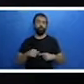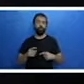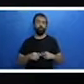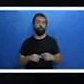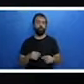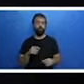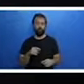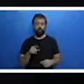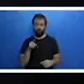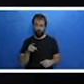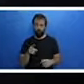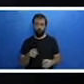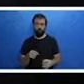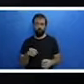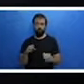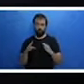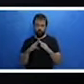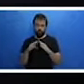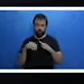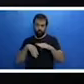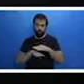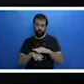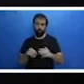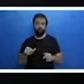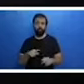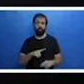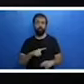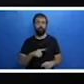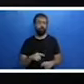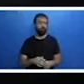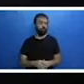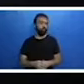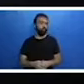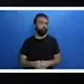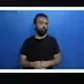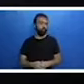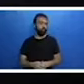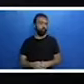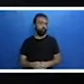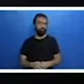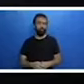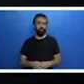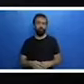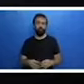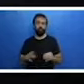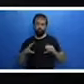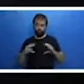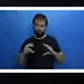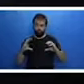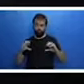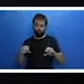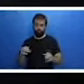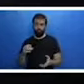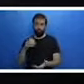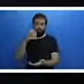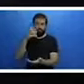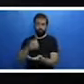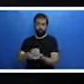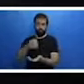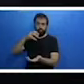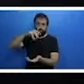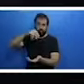são objetos que você não tem em casa pode ser objeto de vários tipos diferentes pode ser por exemplo almofadas garrafas de